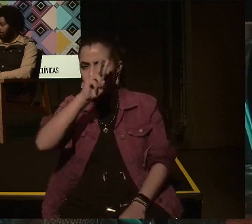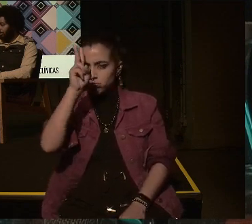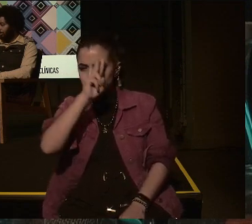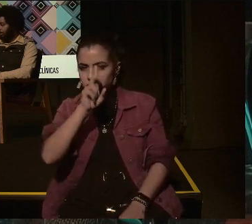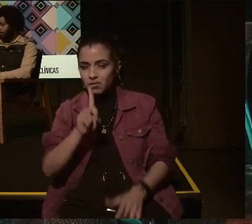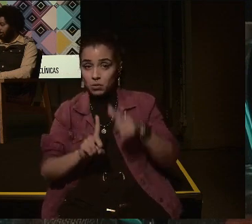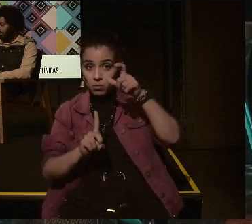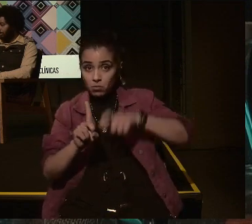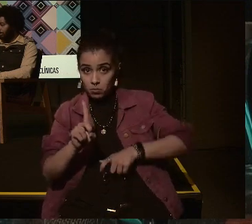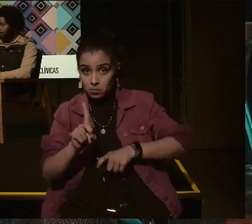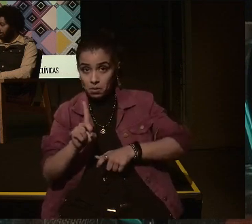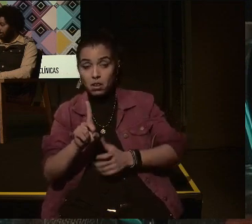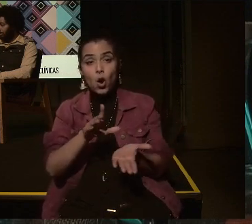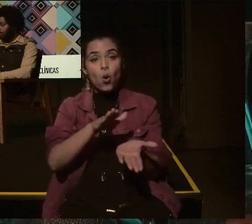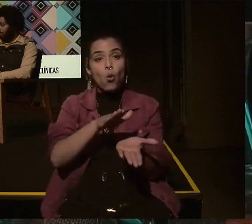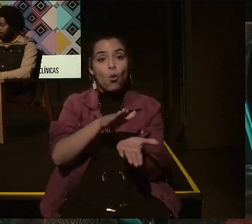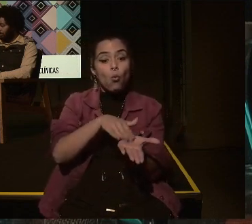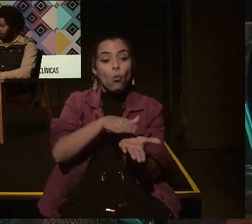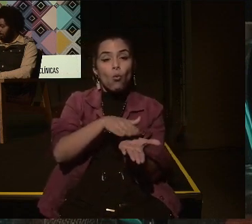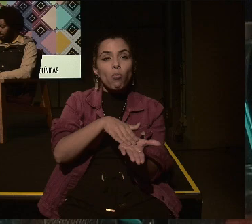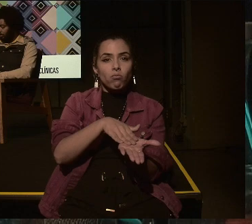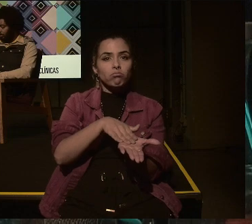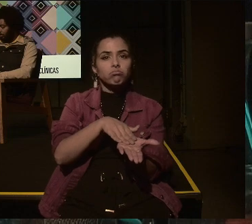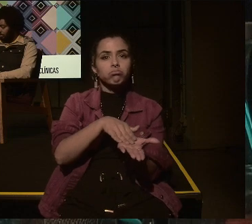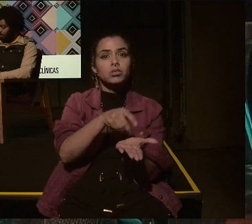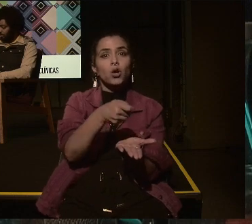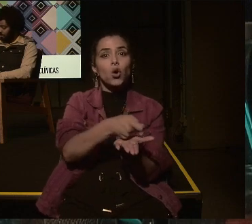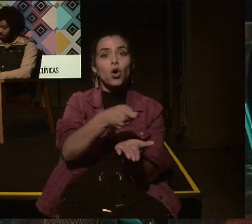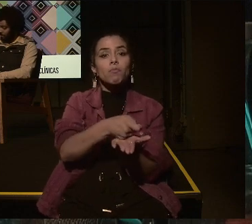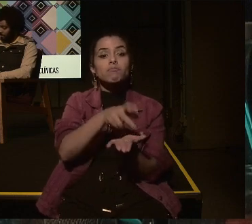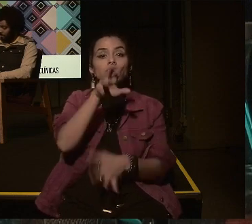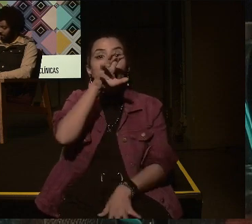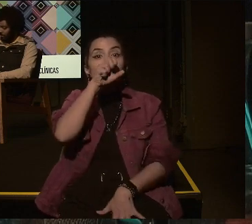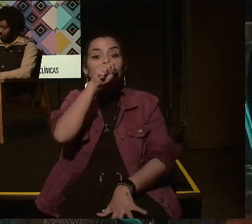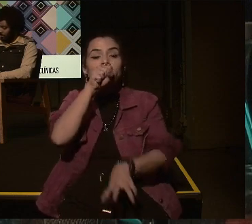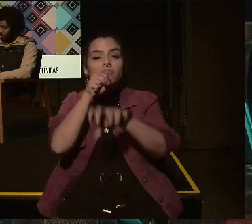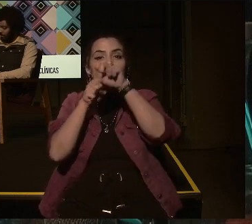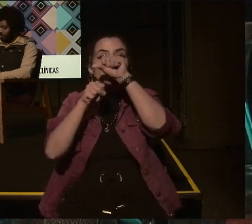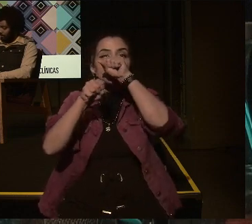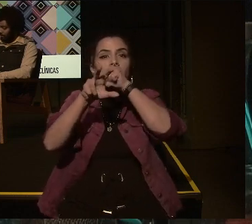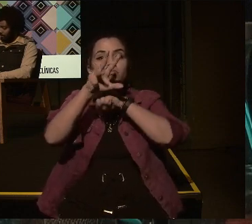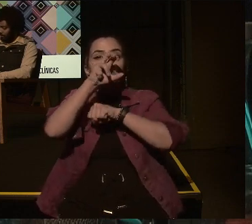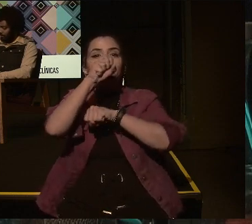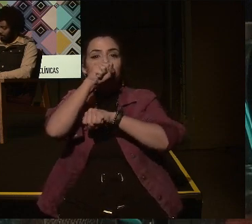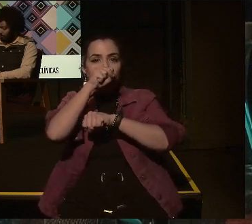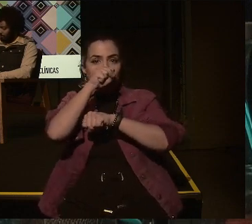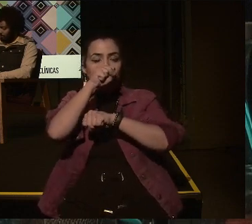Eros exige respiração. E respiração é em mim.